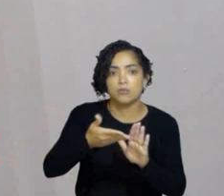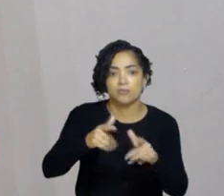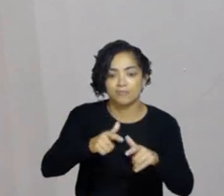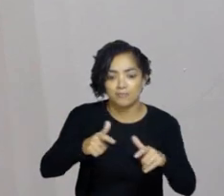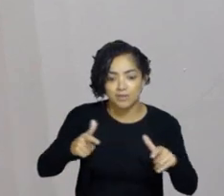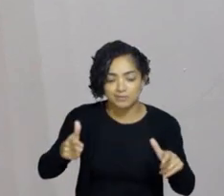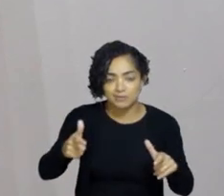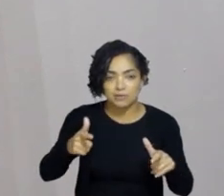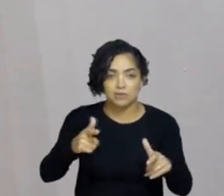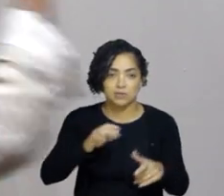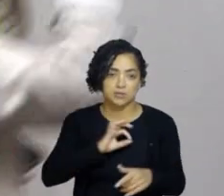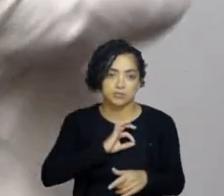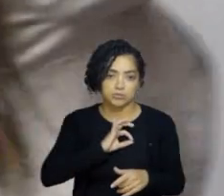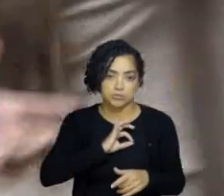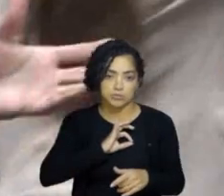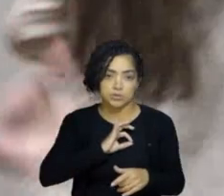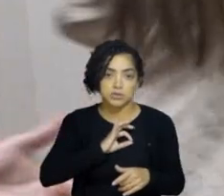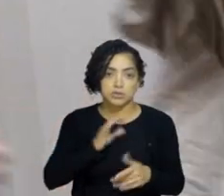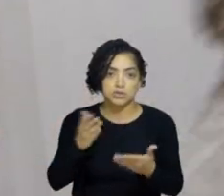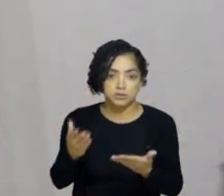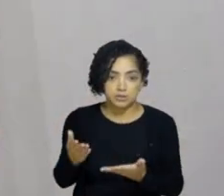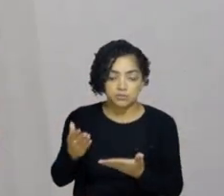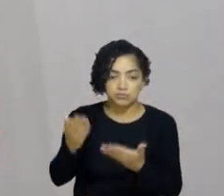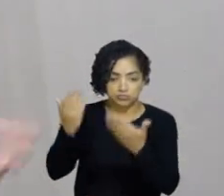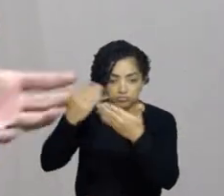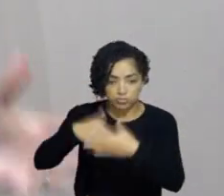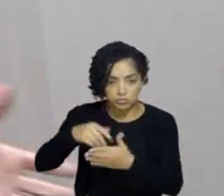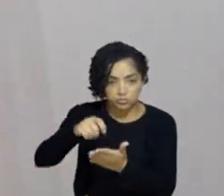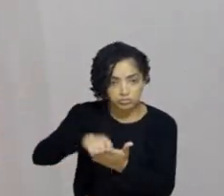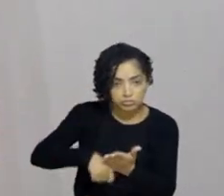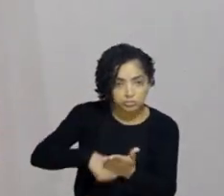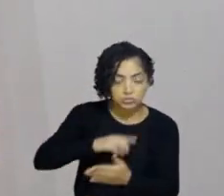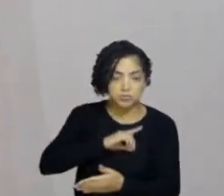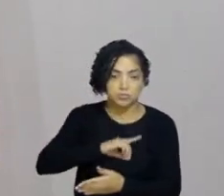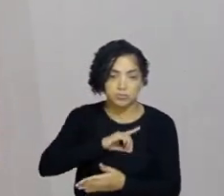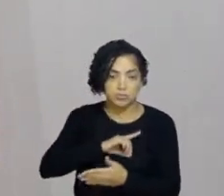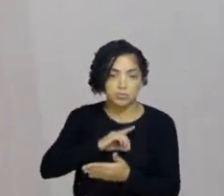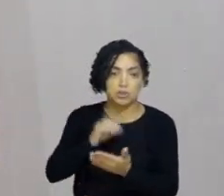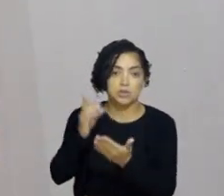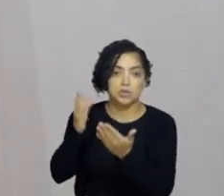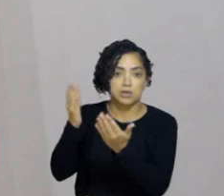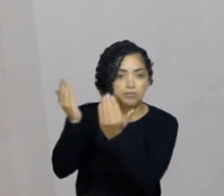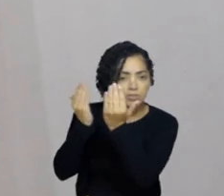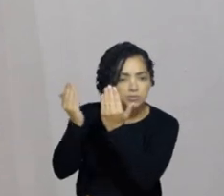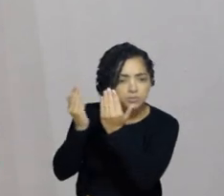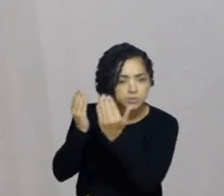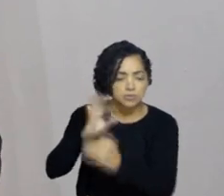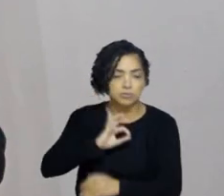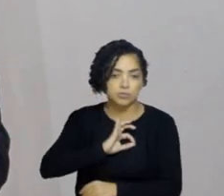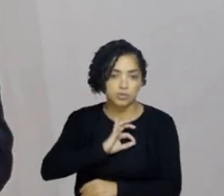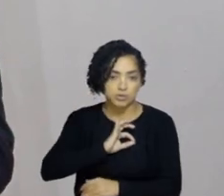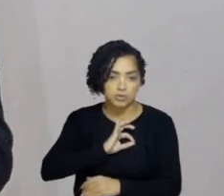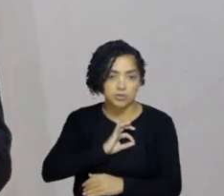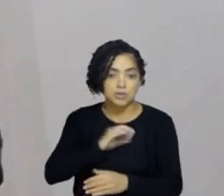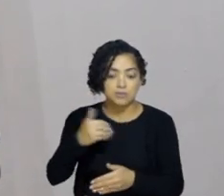a realização de um concurso público para delegados e psicólogos policiais. Esse concurso está em